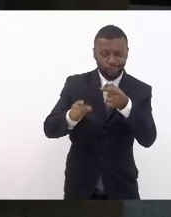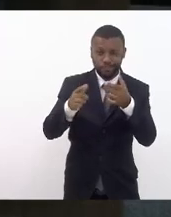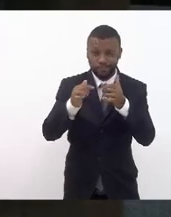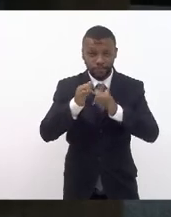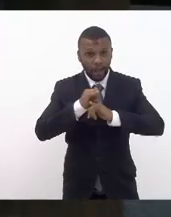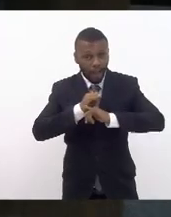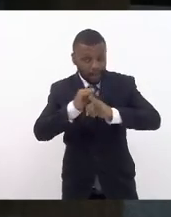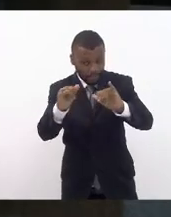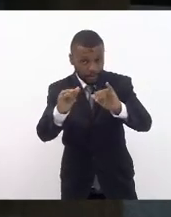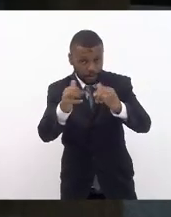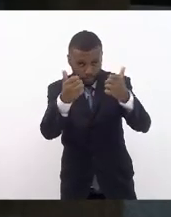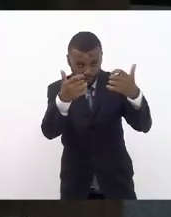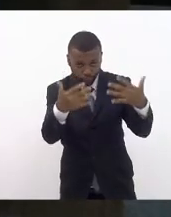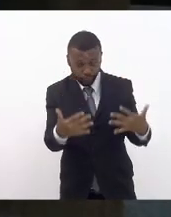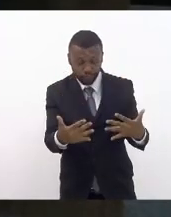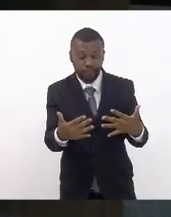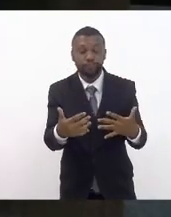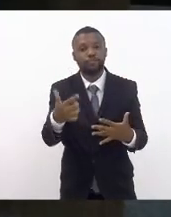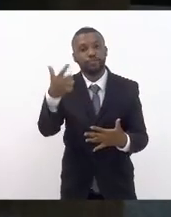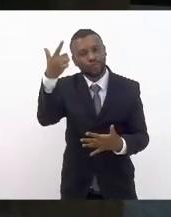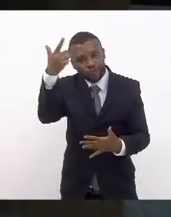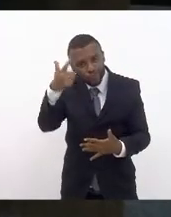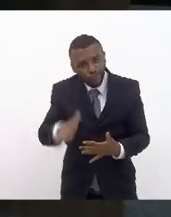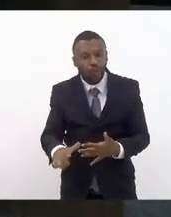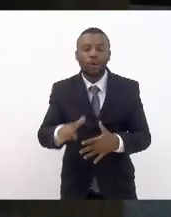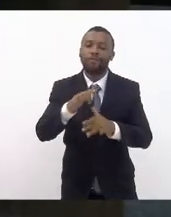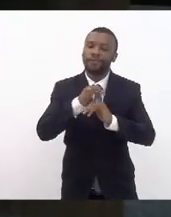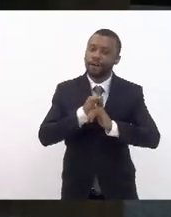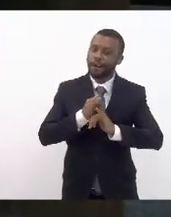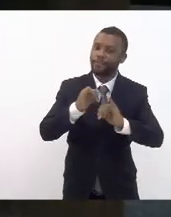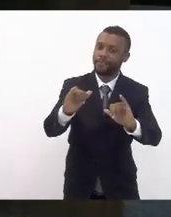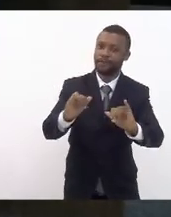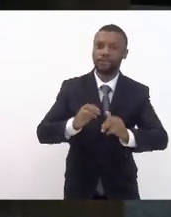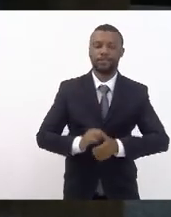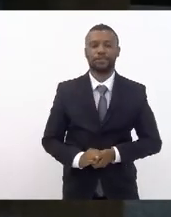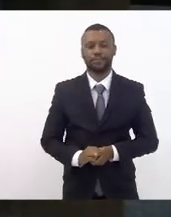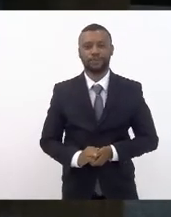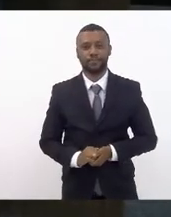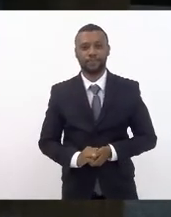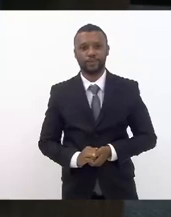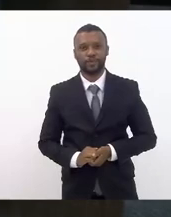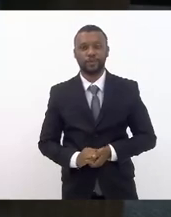Dito isso, senhora presidente, volto a repetir. Hoje,